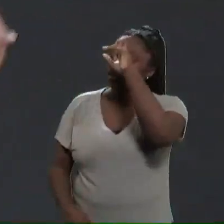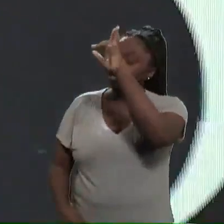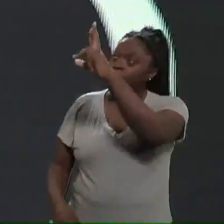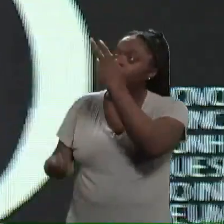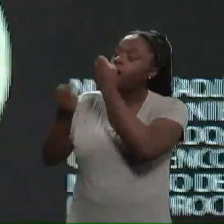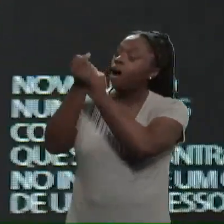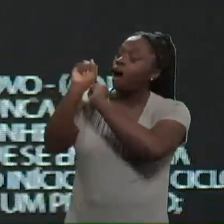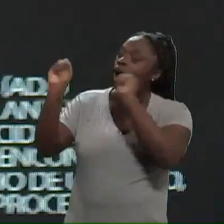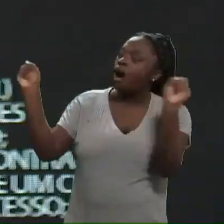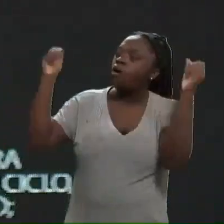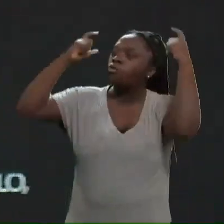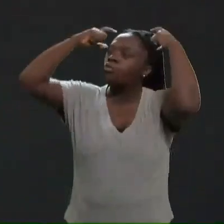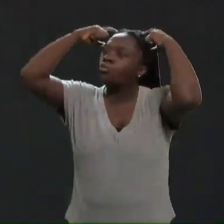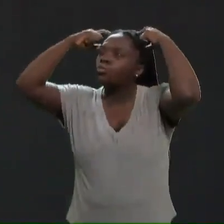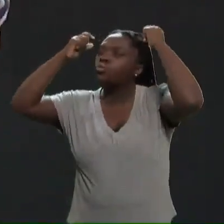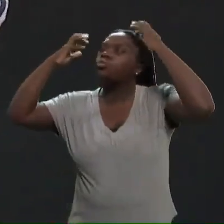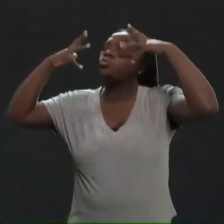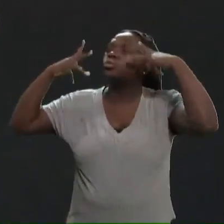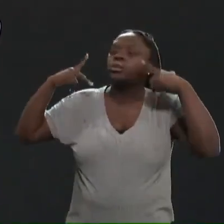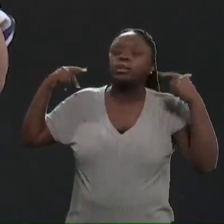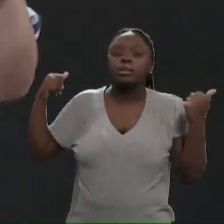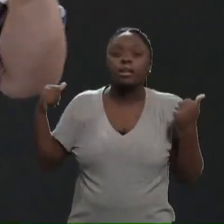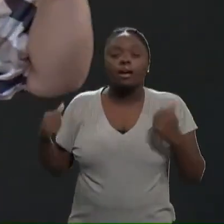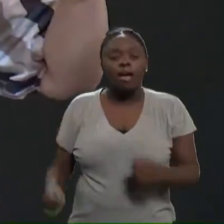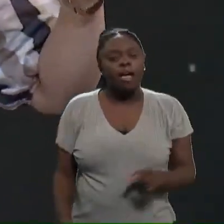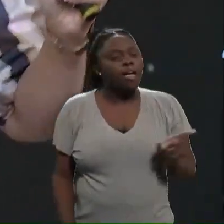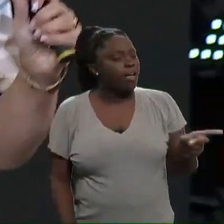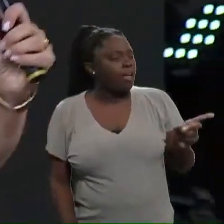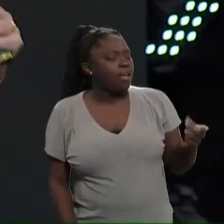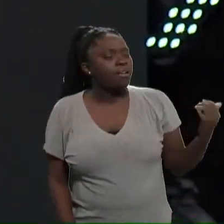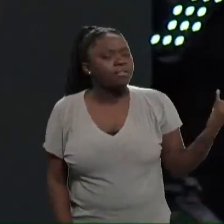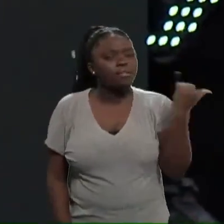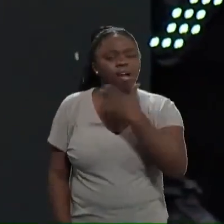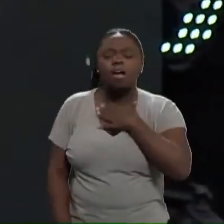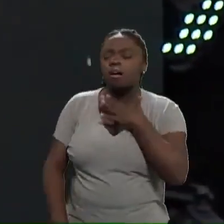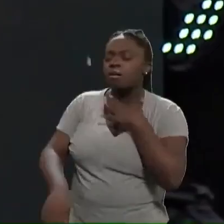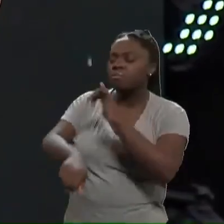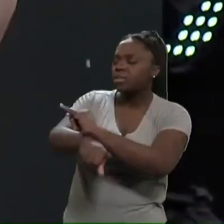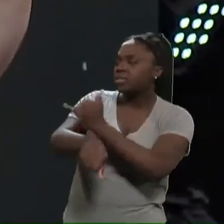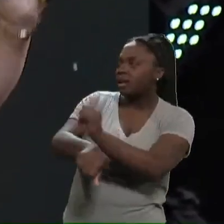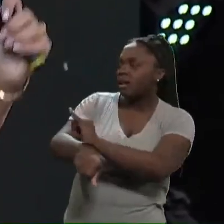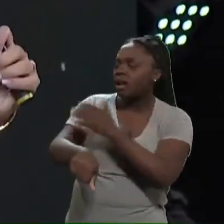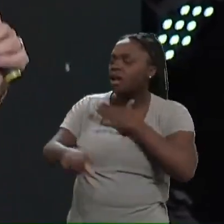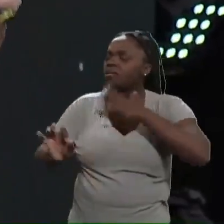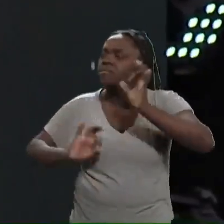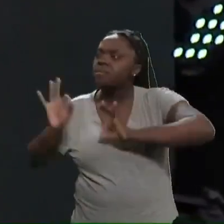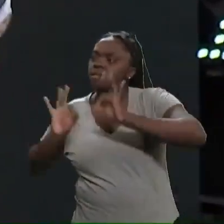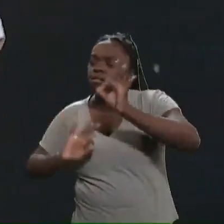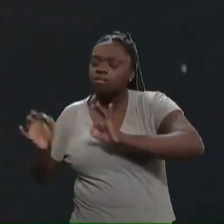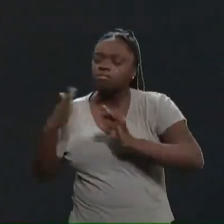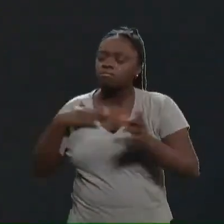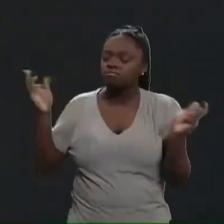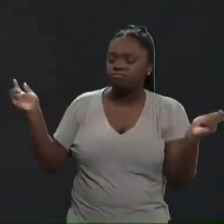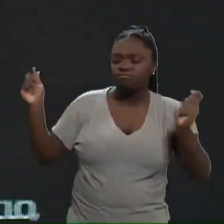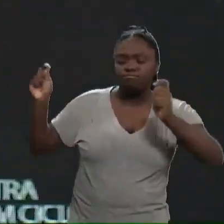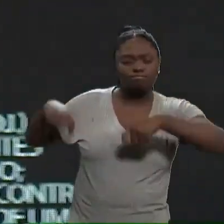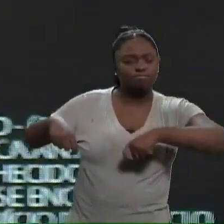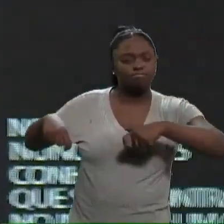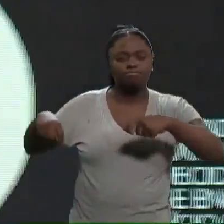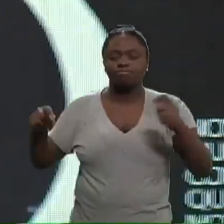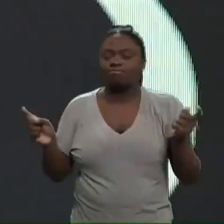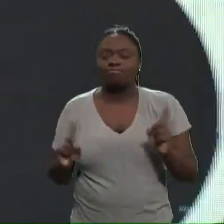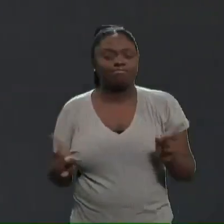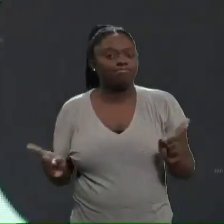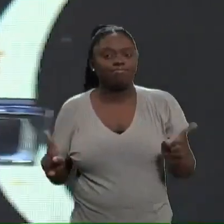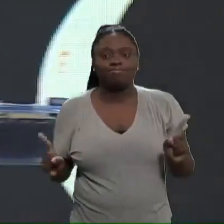me livrou do urso. Davi não está dizendo: é a minha estratégia, é a minha capacidade, é a minha estratégia